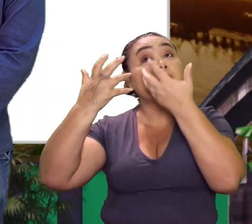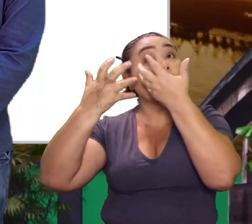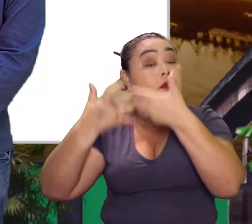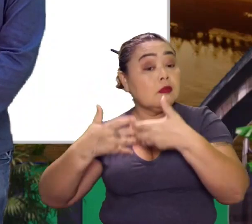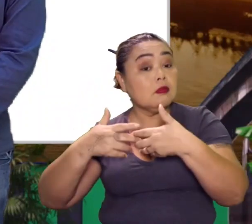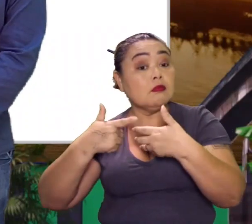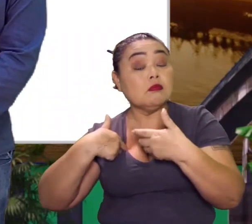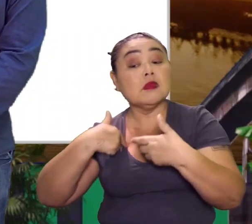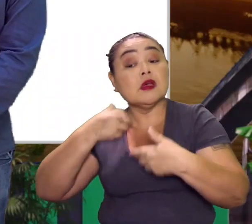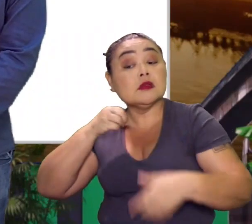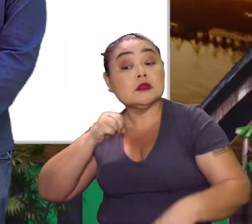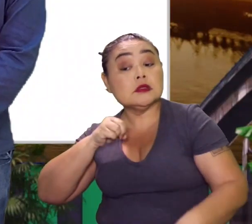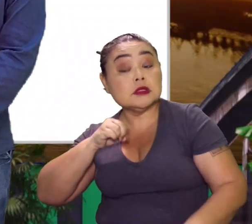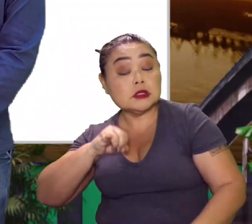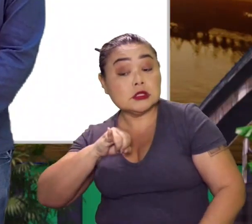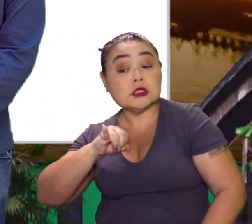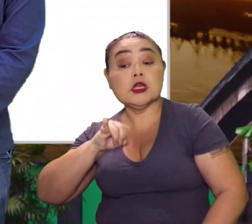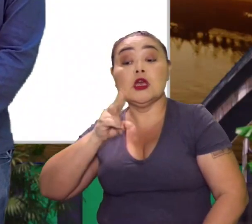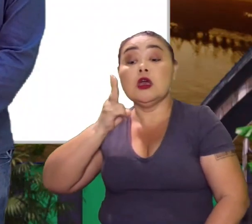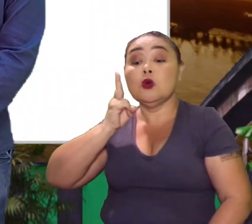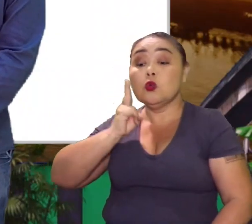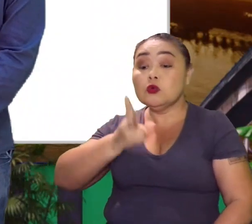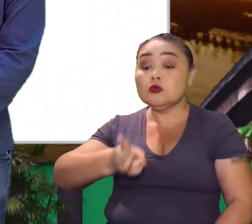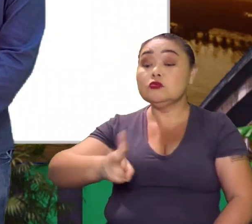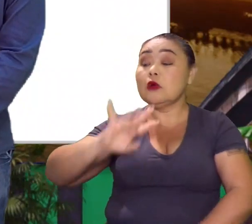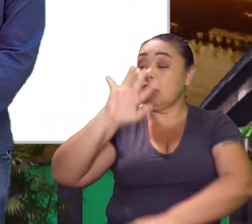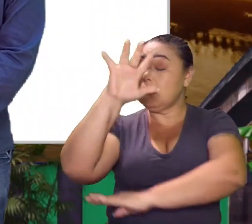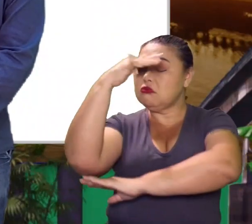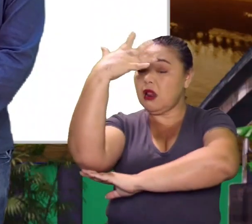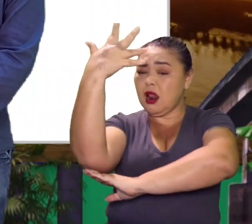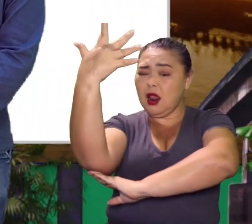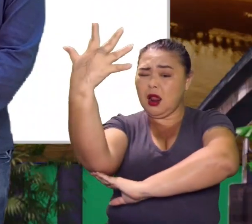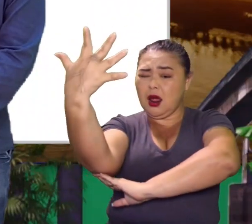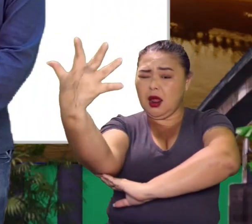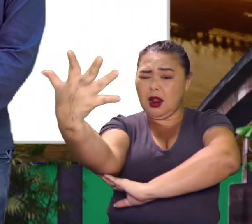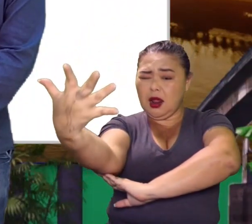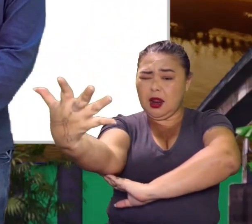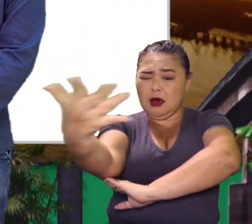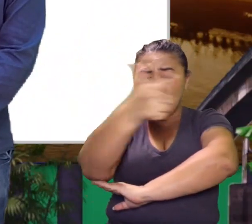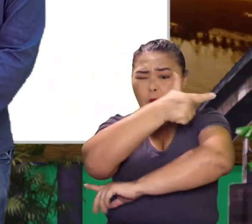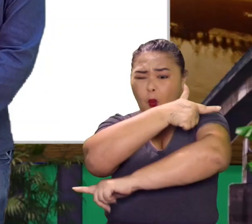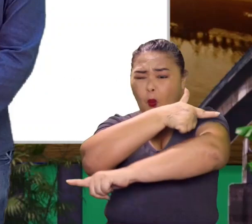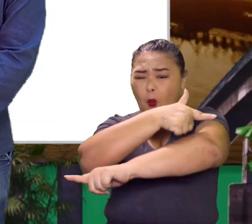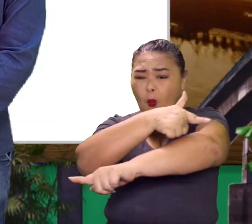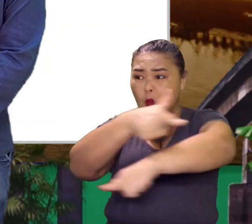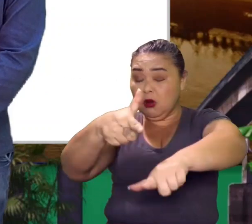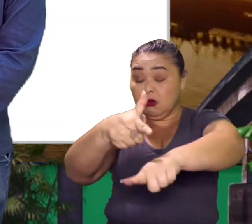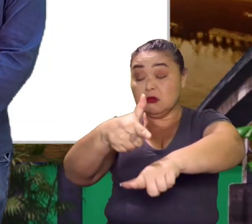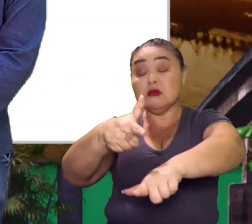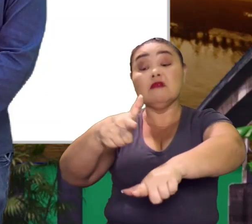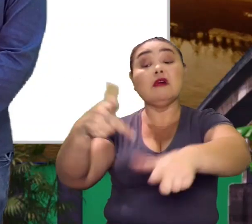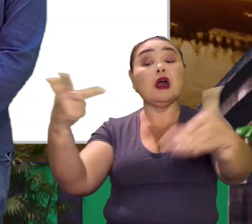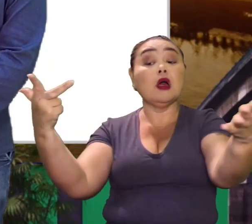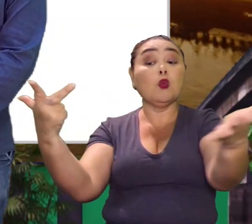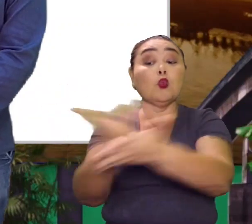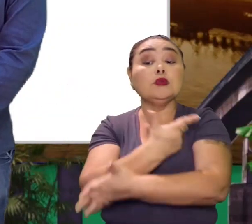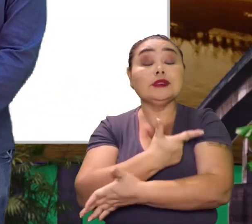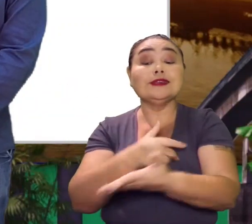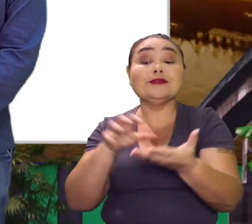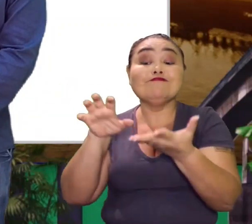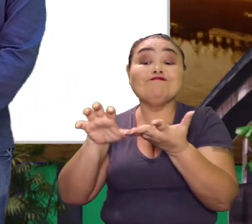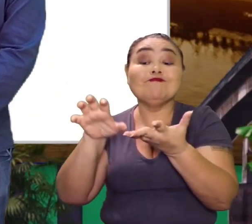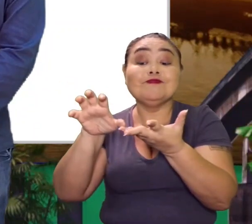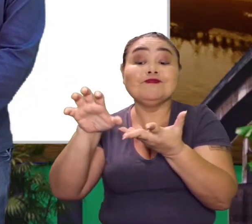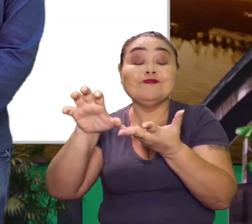se a gente continuar a devastar a floresta amazônica, a gente vai ter espécies que vão sumir